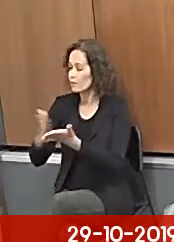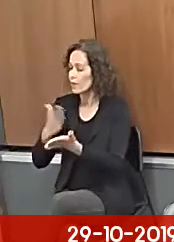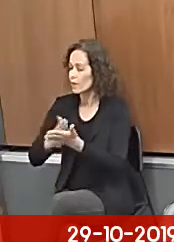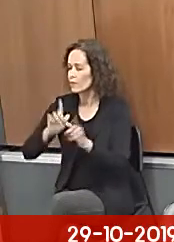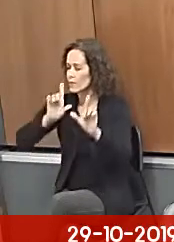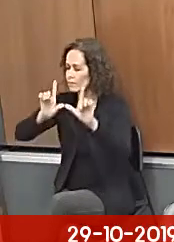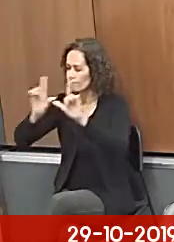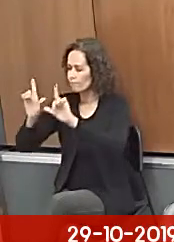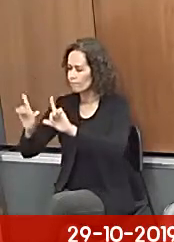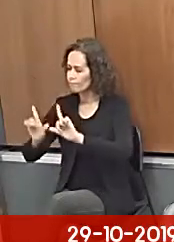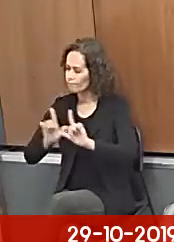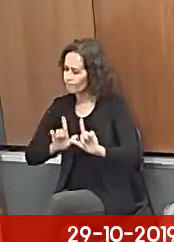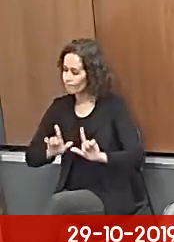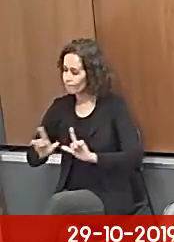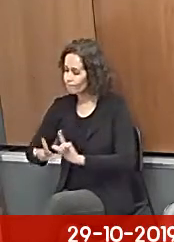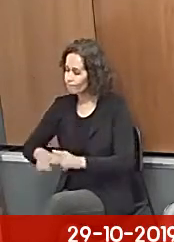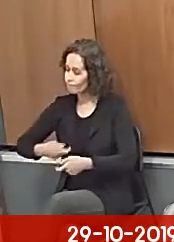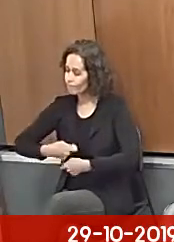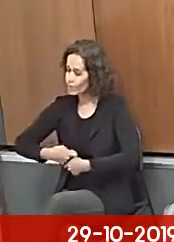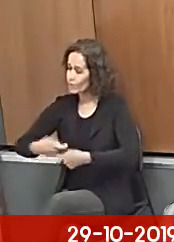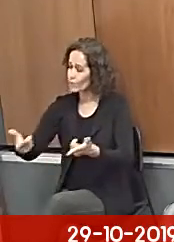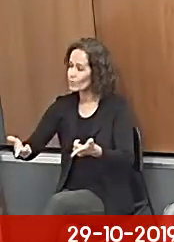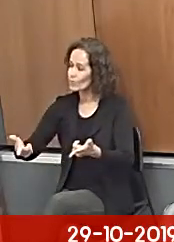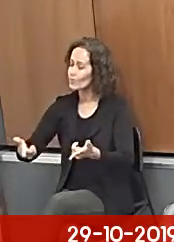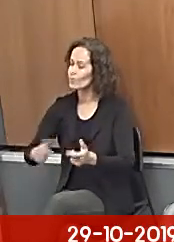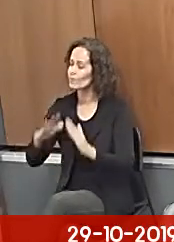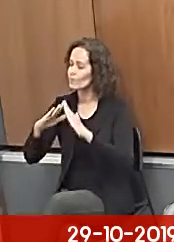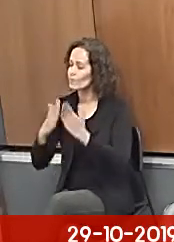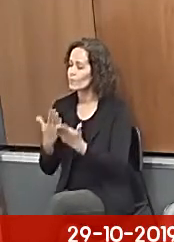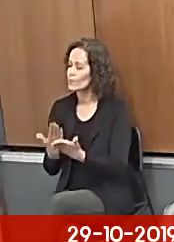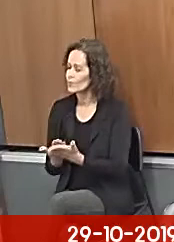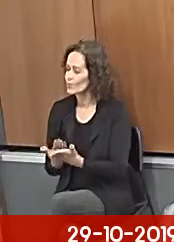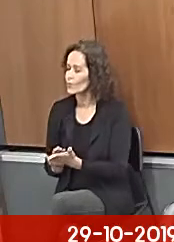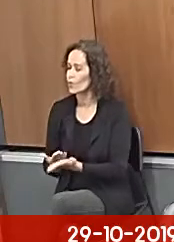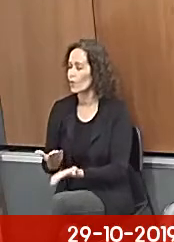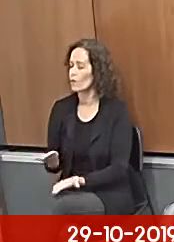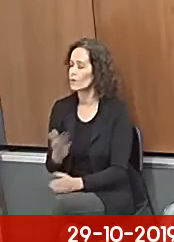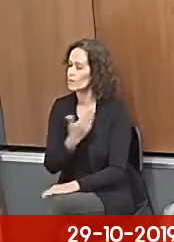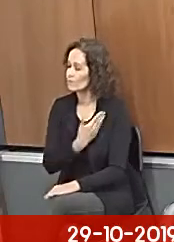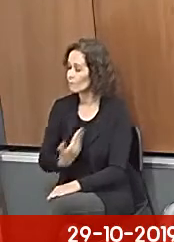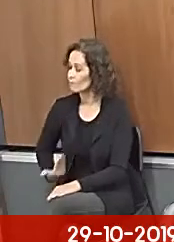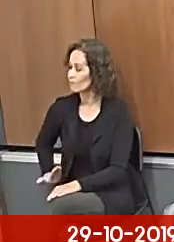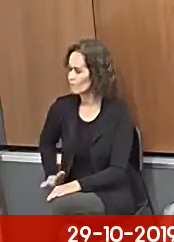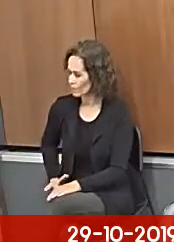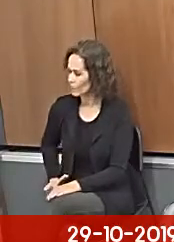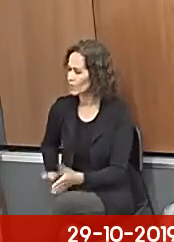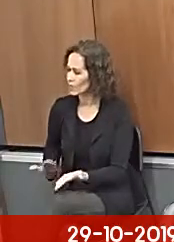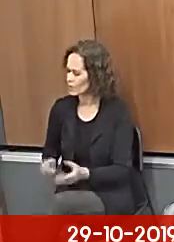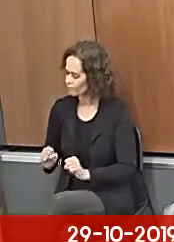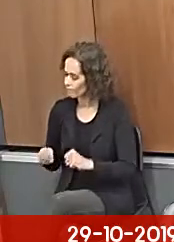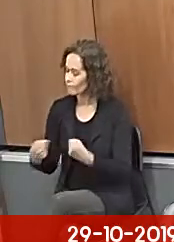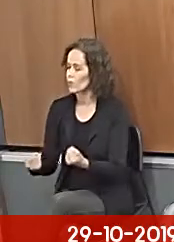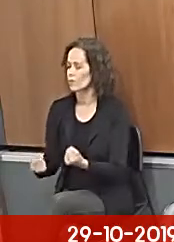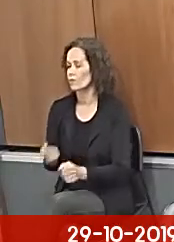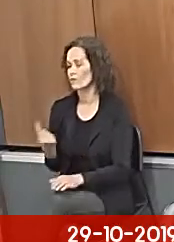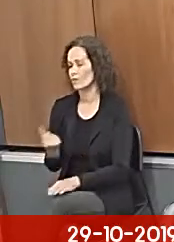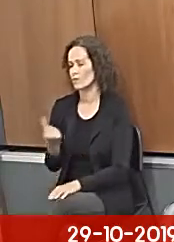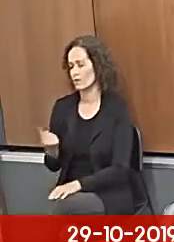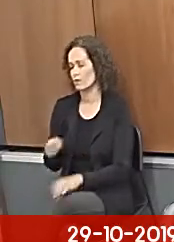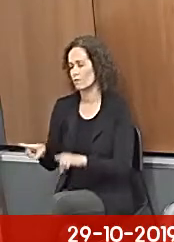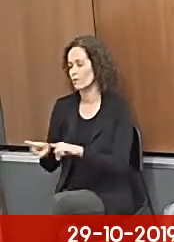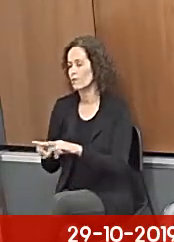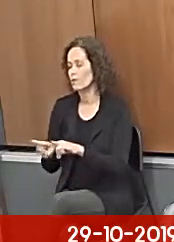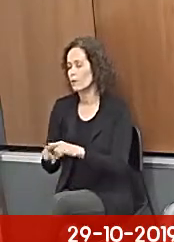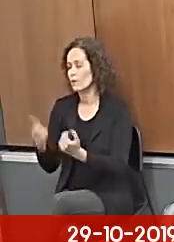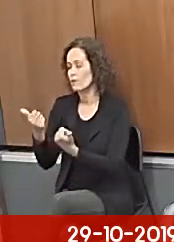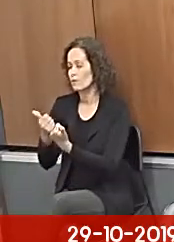de amputados, distribuir nos colégios públicos, a gente já faz apresentações, né? E tenta levar isso no braço. Alguns campeonatos